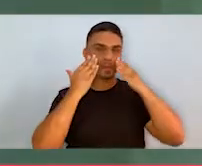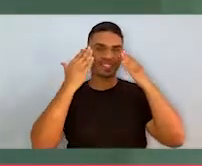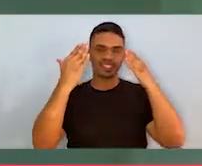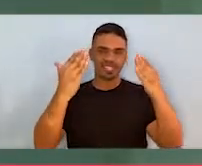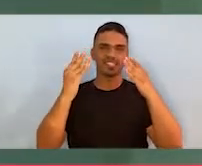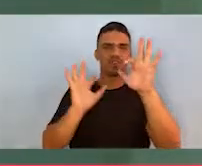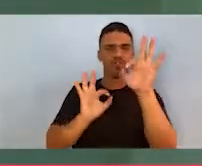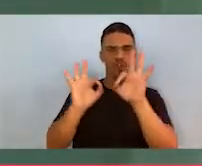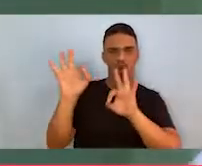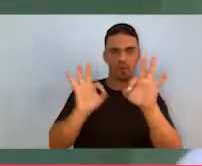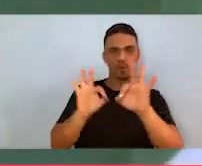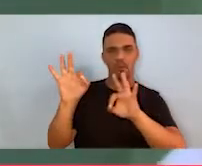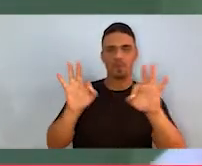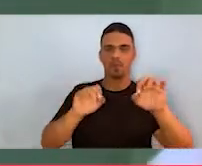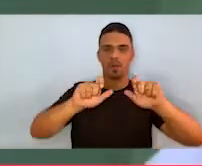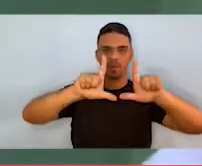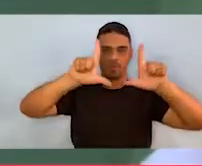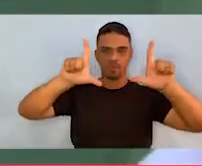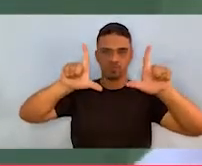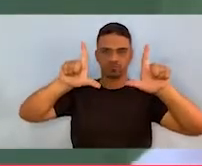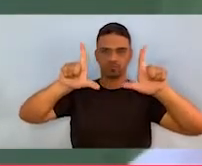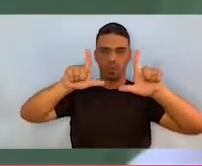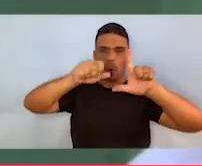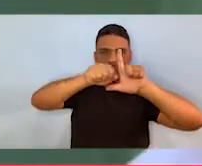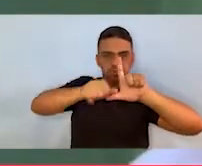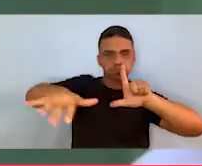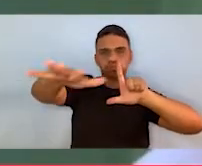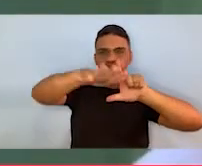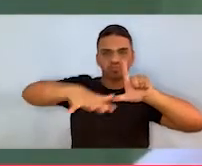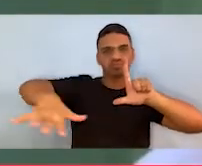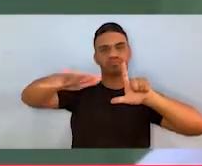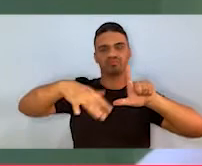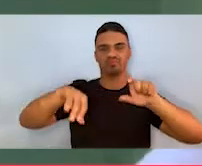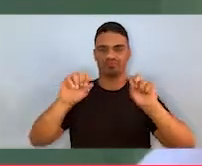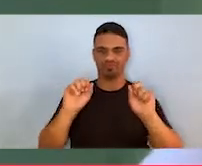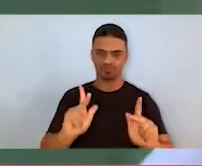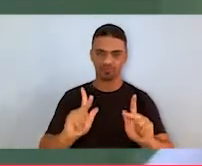Deixa eu colocar aqui, compartilhar a tela. Eu acho que é isso aqui.